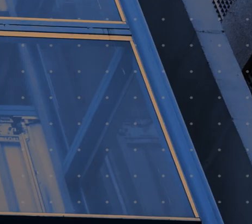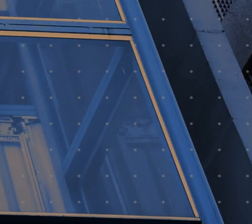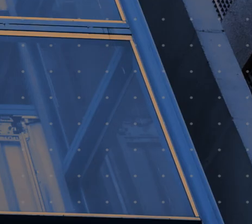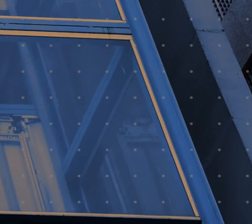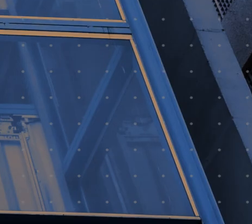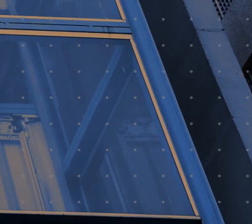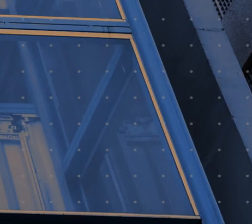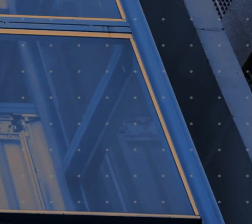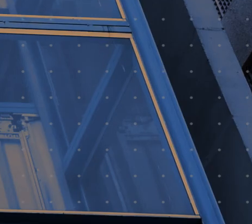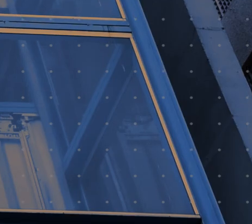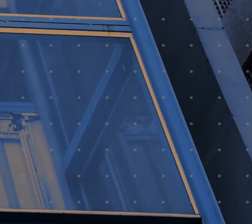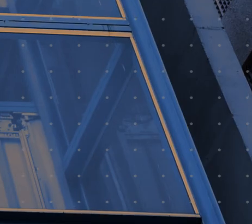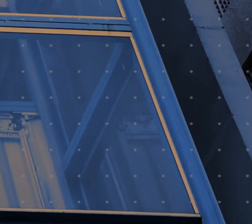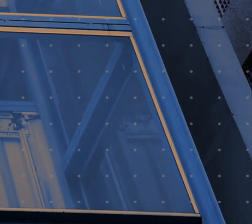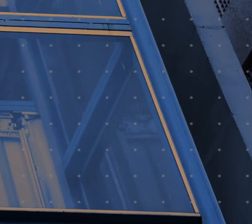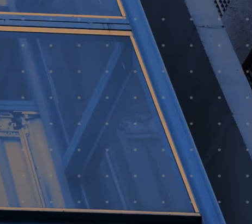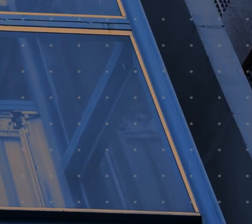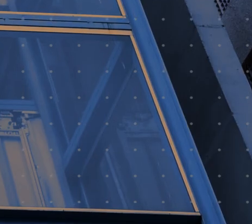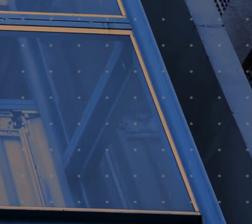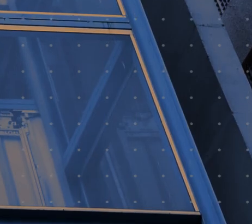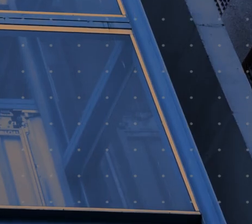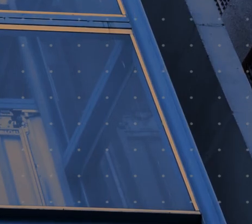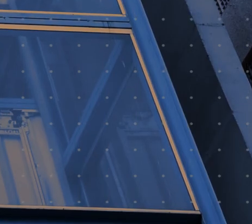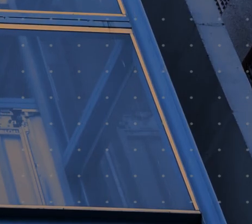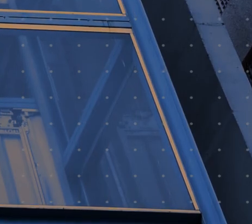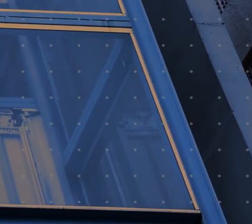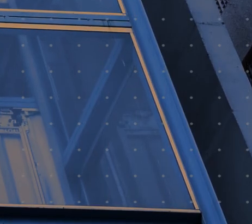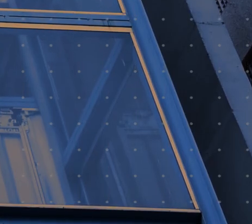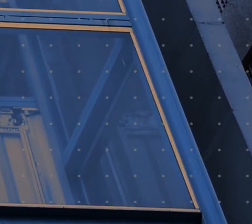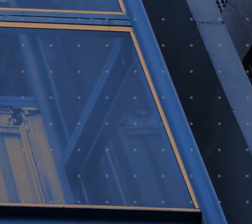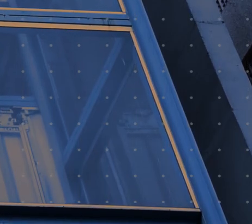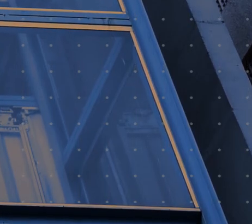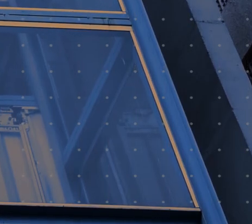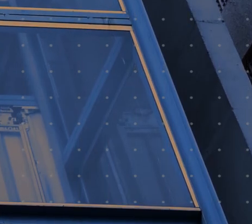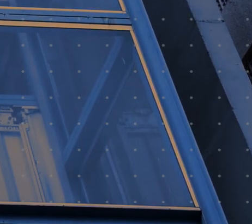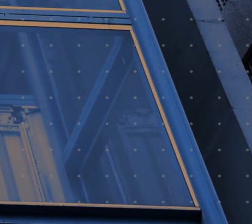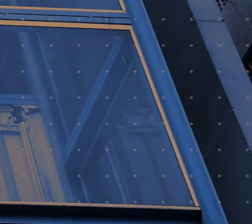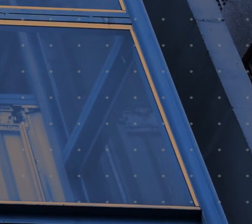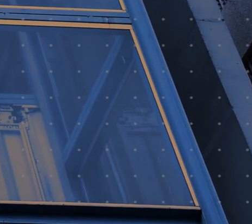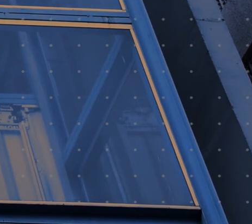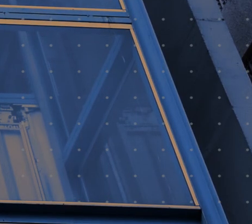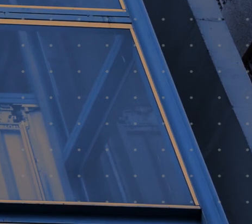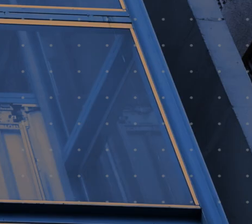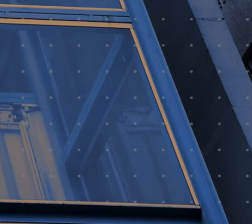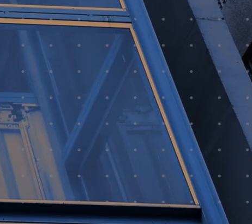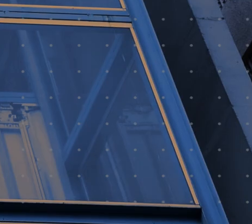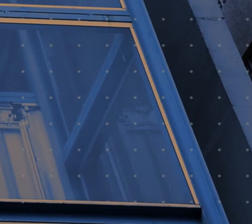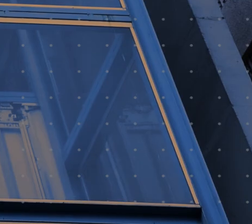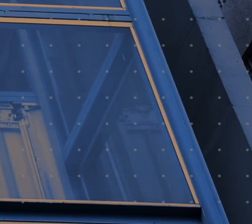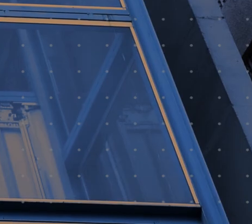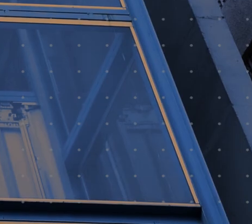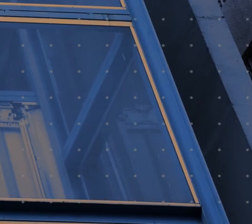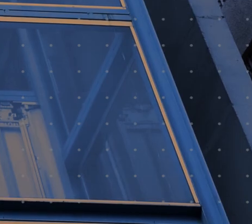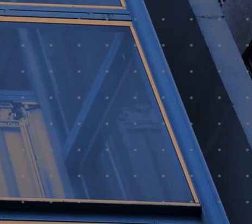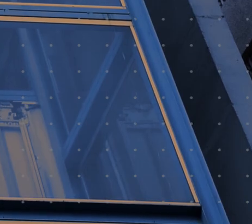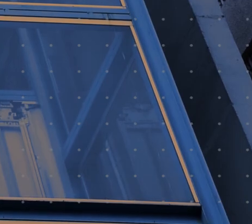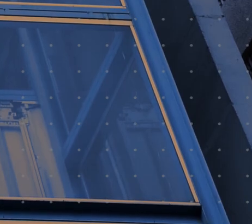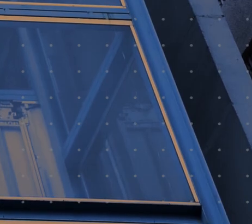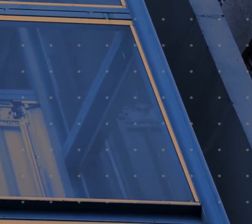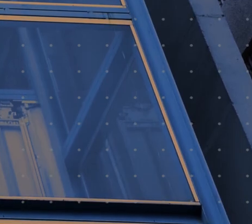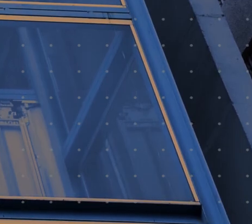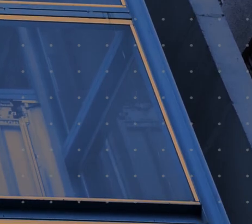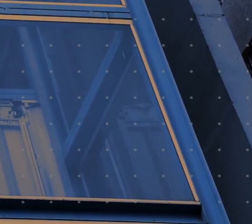de pedreiro, auxiliar operacional de logística, balconista, barman, caldeireiro,